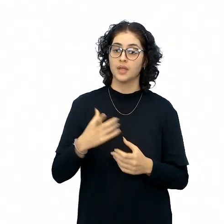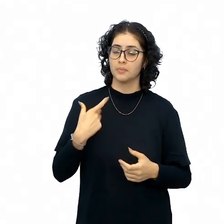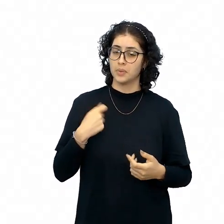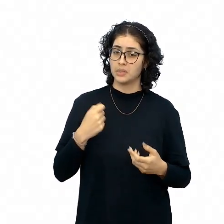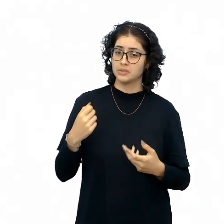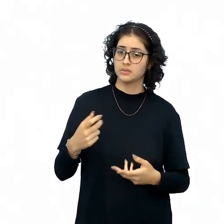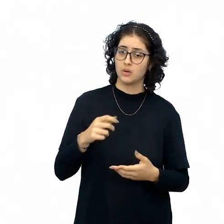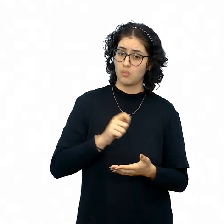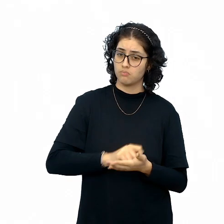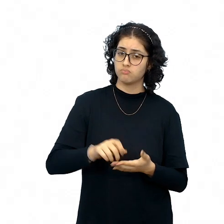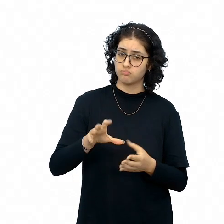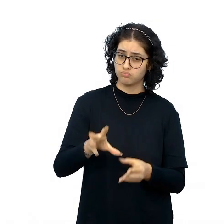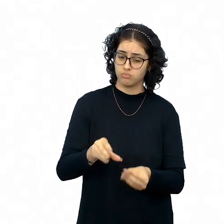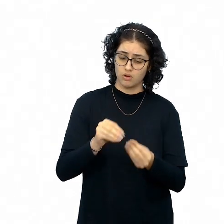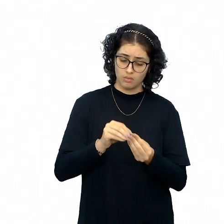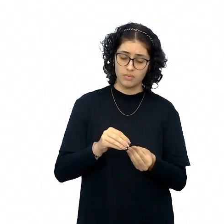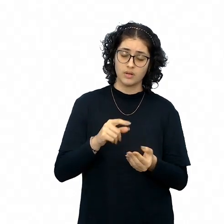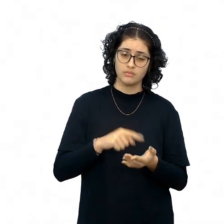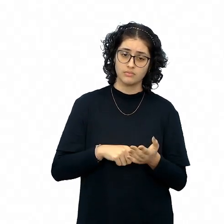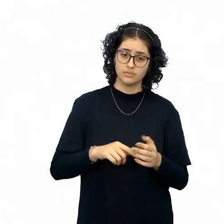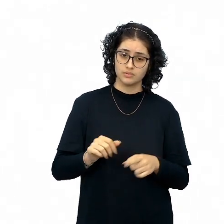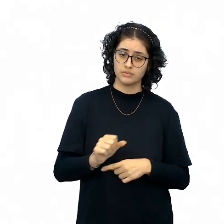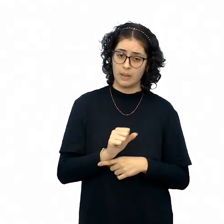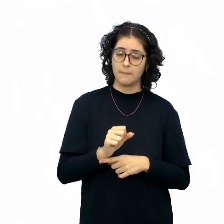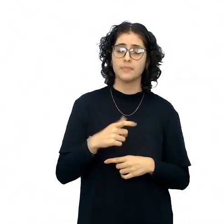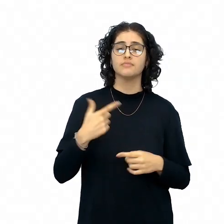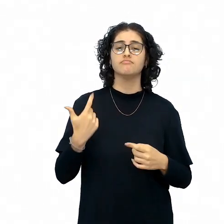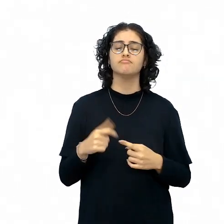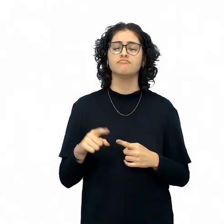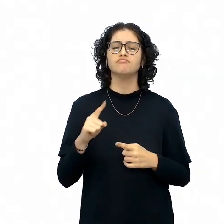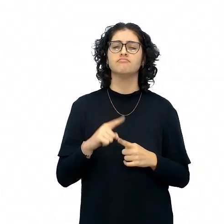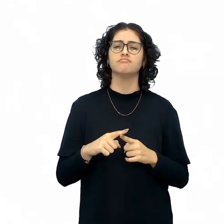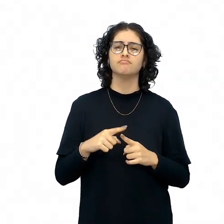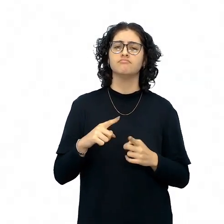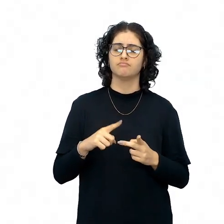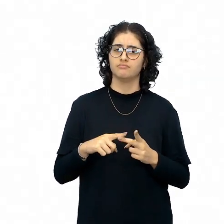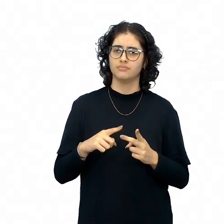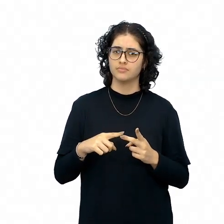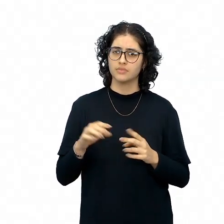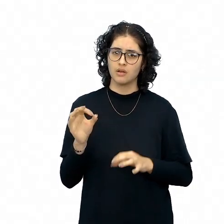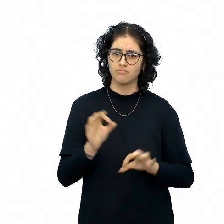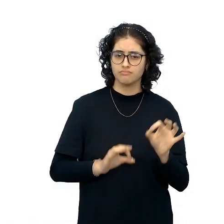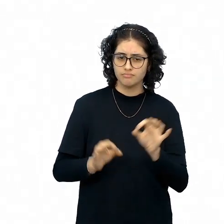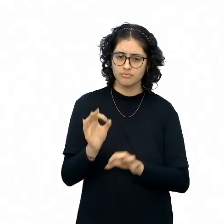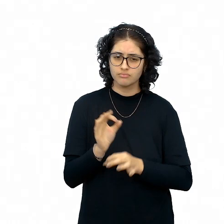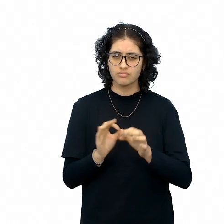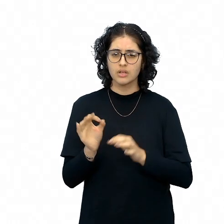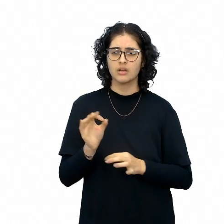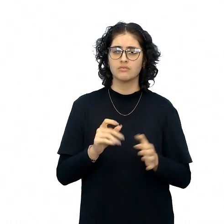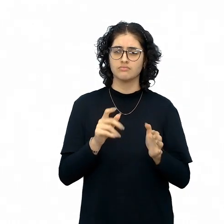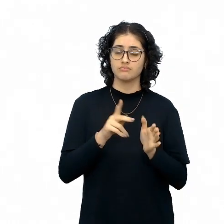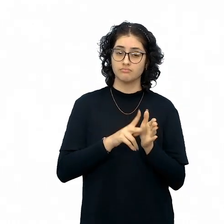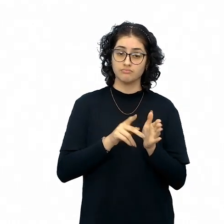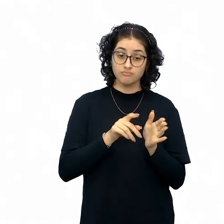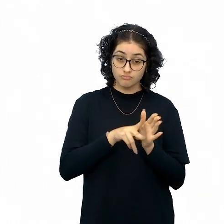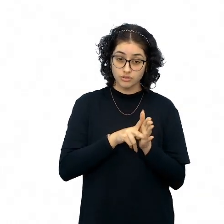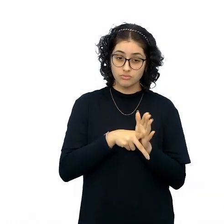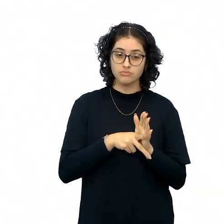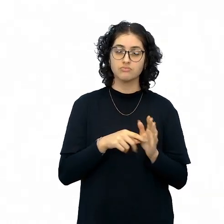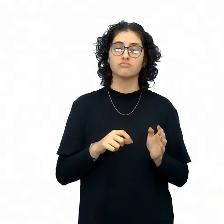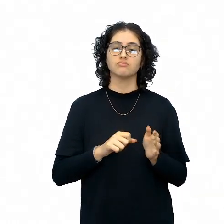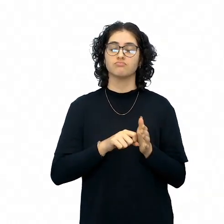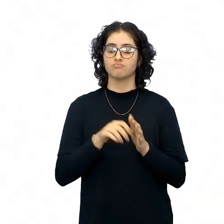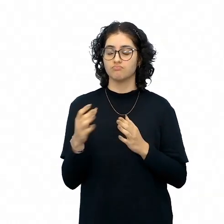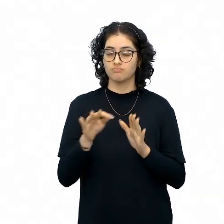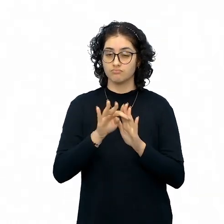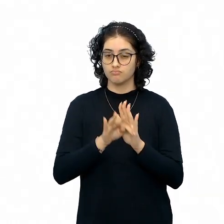sistemas que nós mostramos agora há pouco, não é? Assim como de sistemas de produção textual e de estratégias relacionadas,